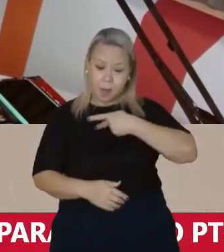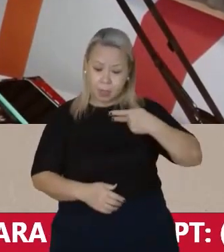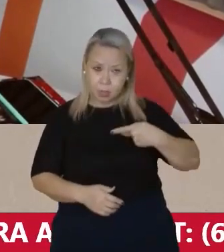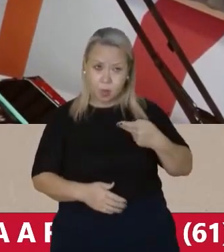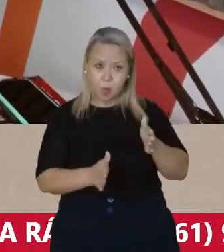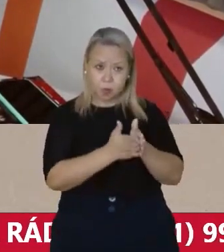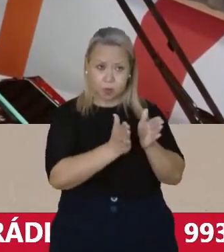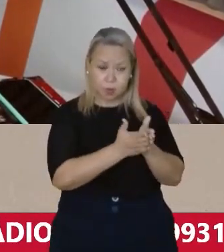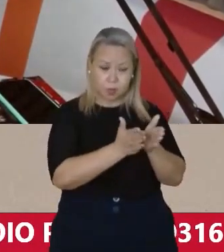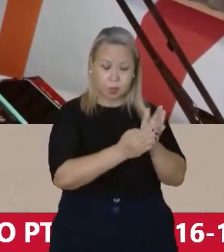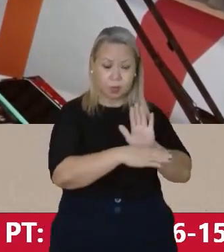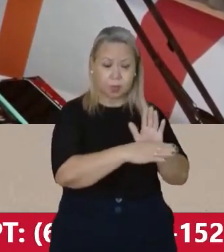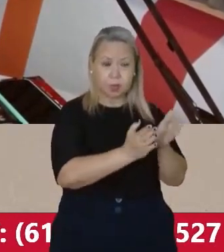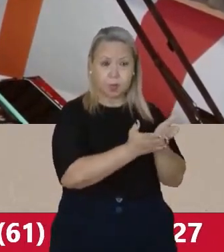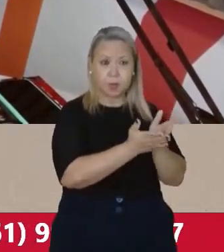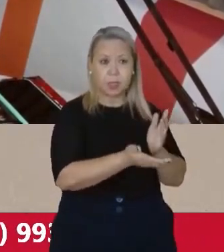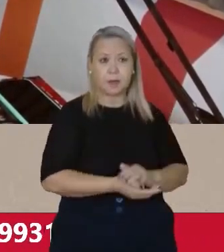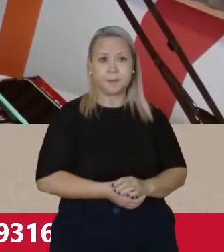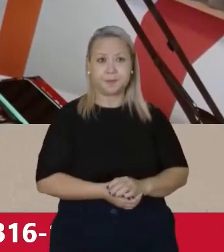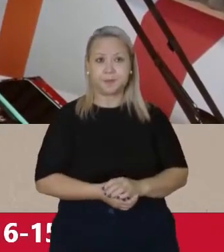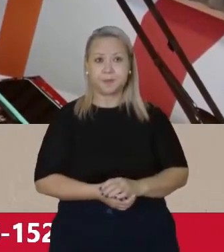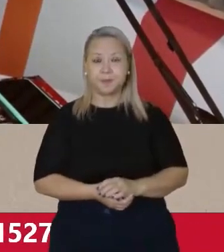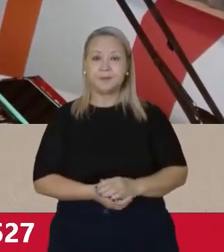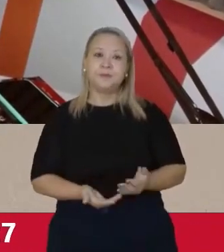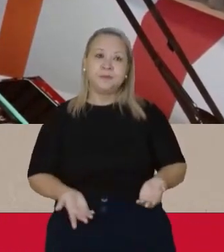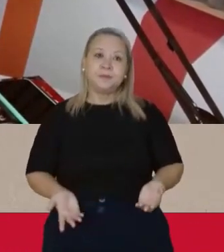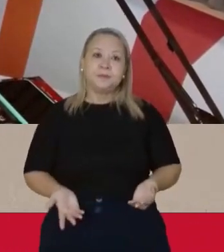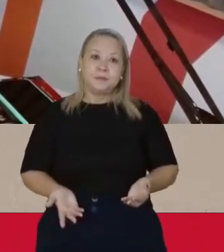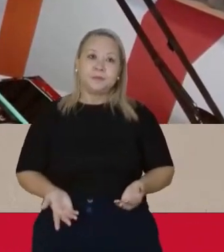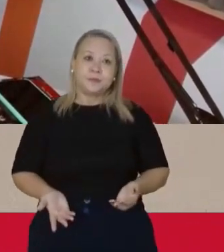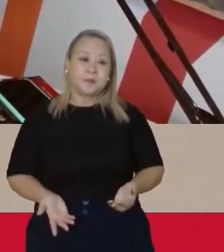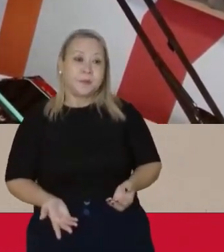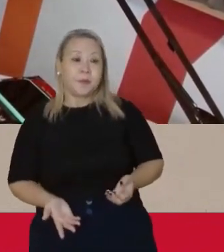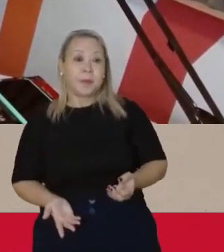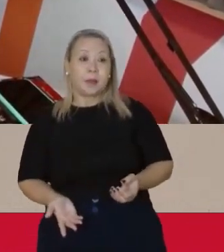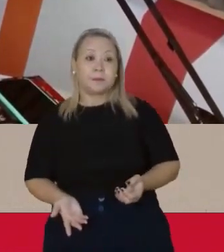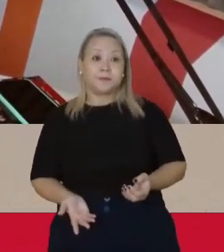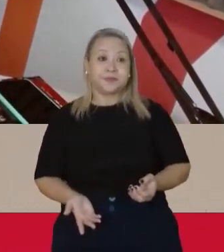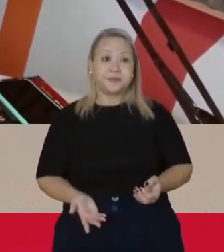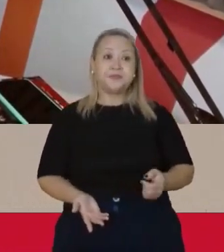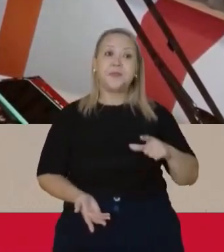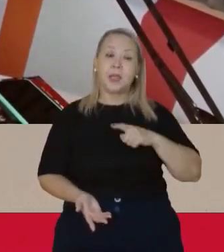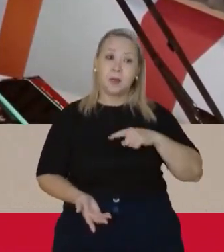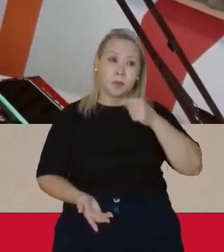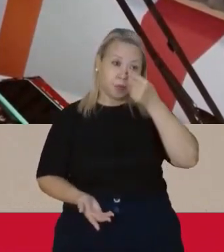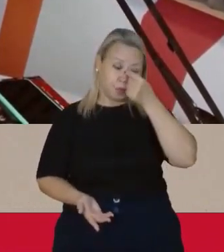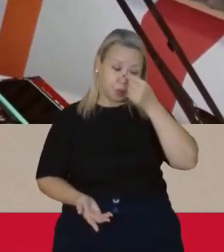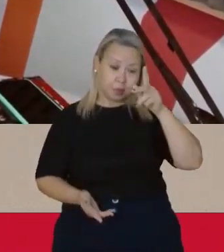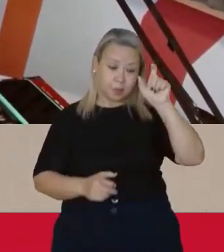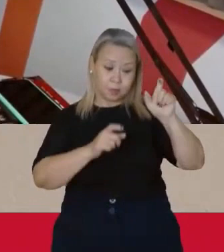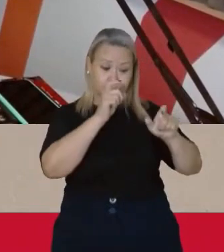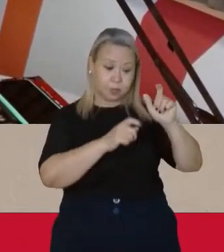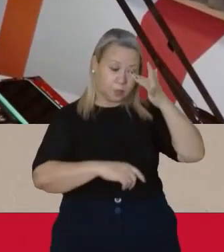crime. João de Brida diz, infelizmente, de boa intenção, o inferno está cheio. Muitos evangélicos acreditam